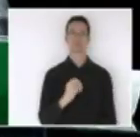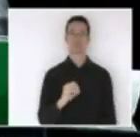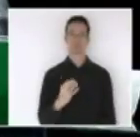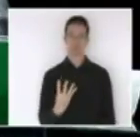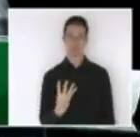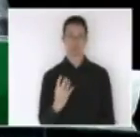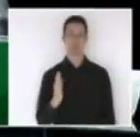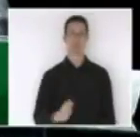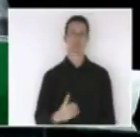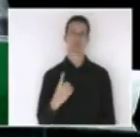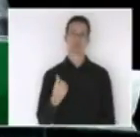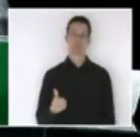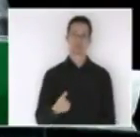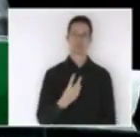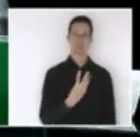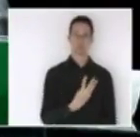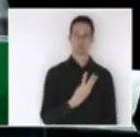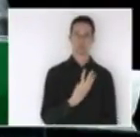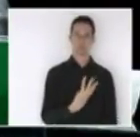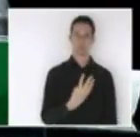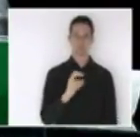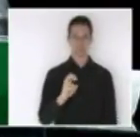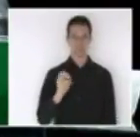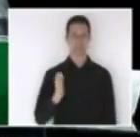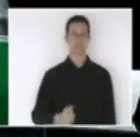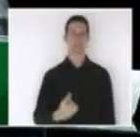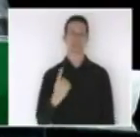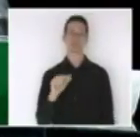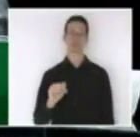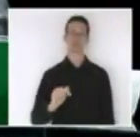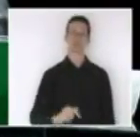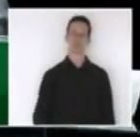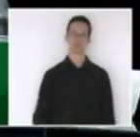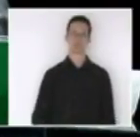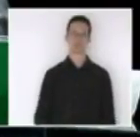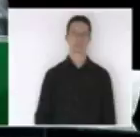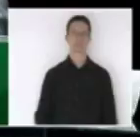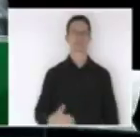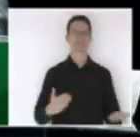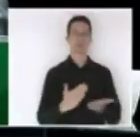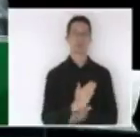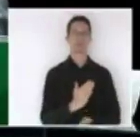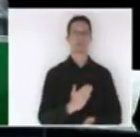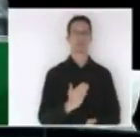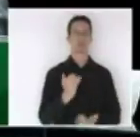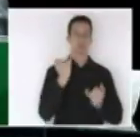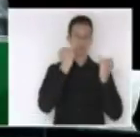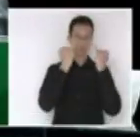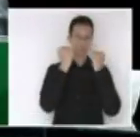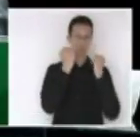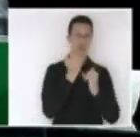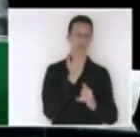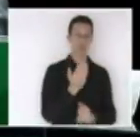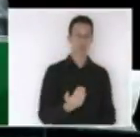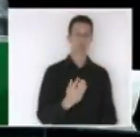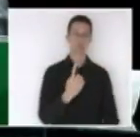204-2016 e 345-2017. Foram aprovados os pedidos de informações